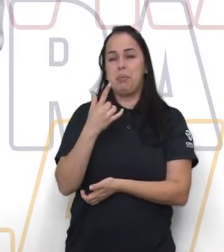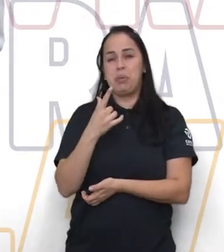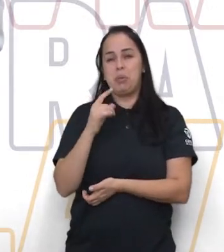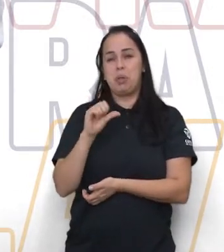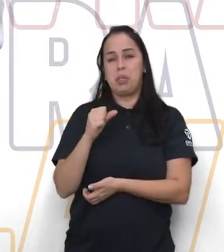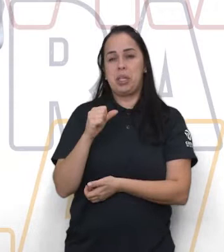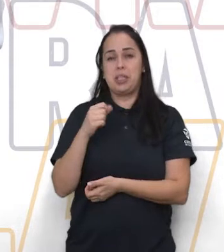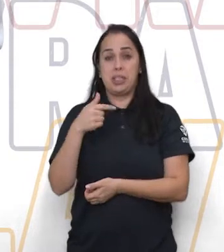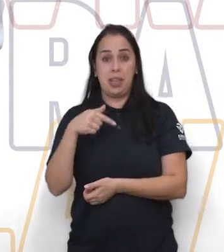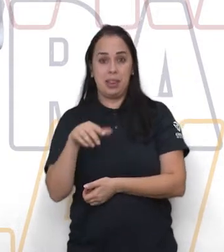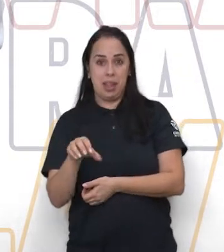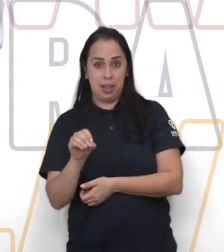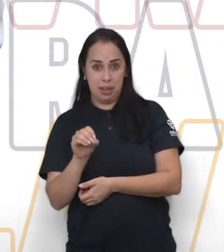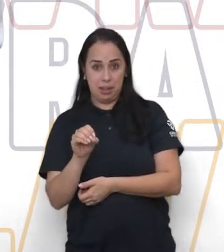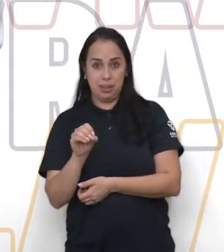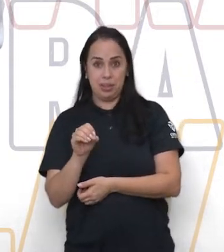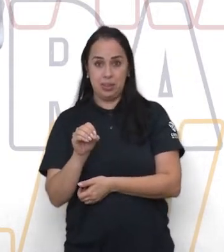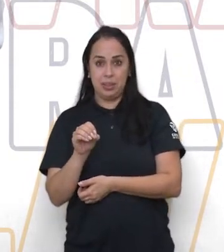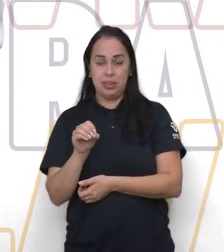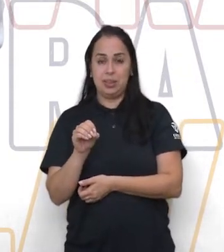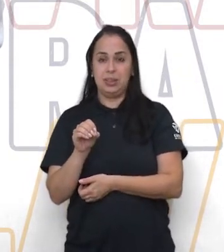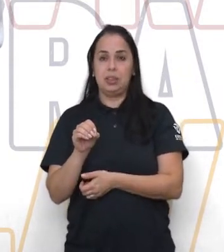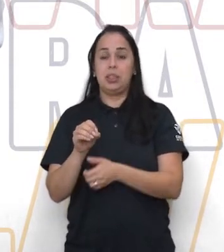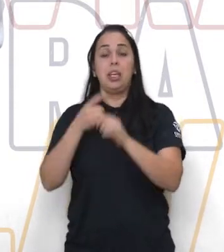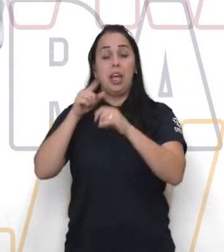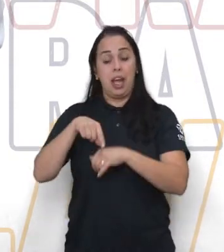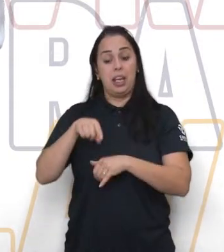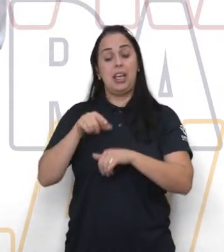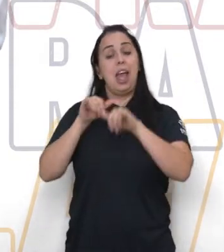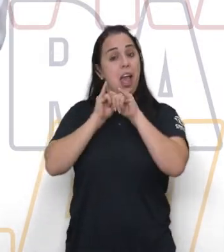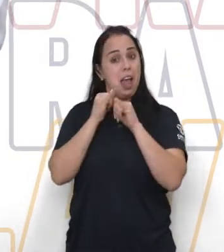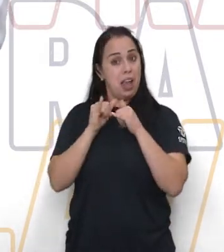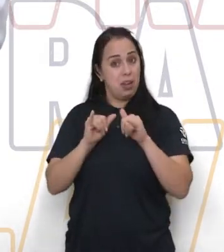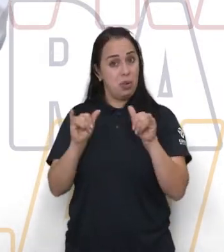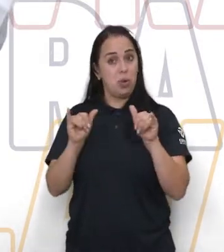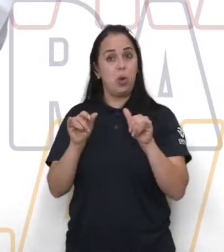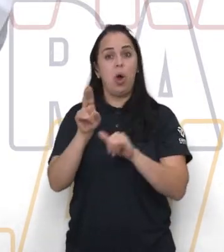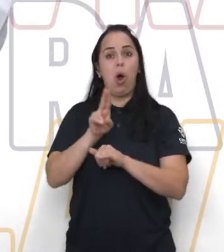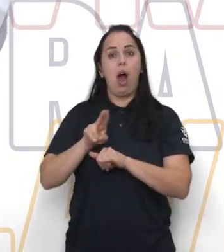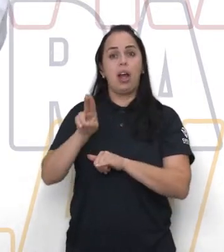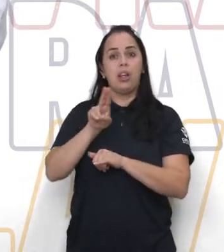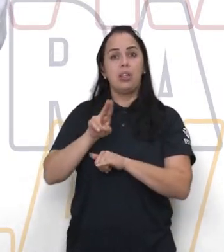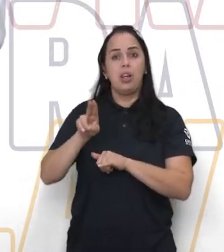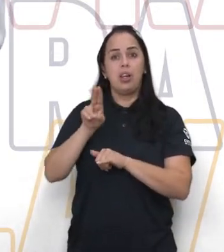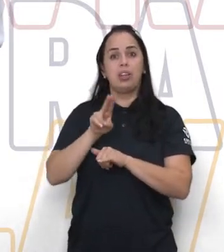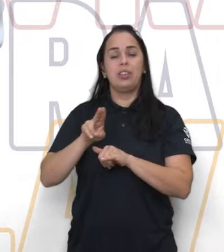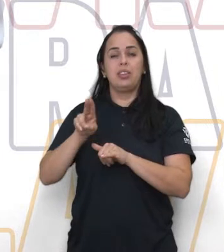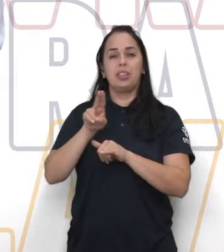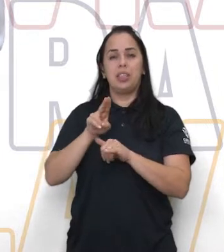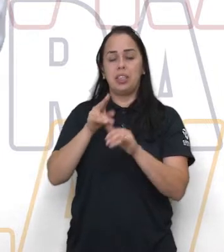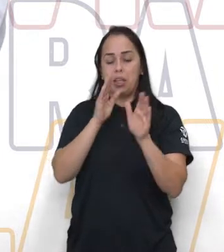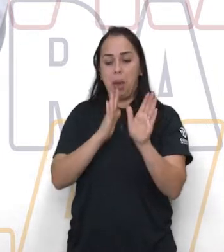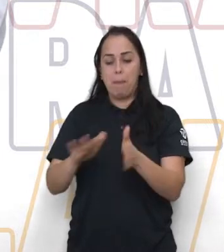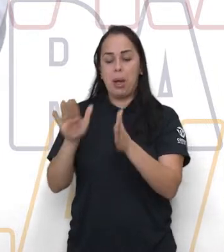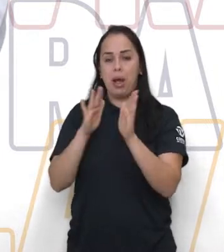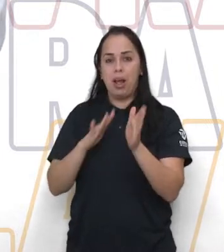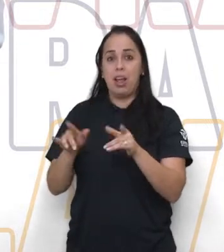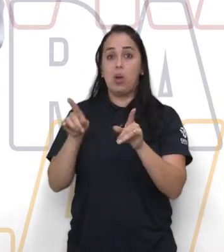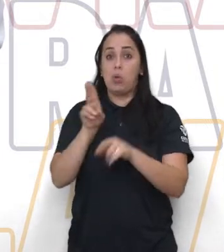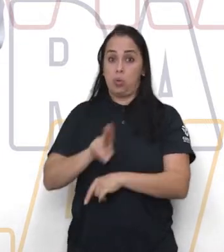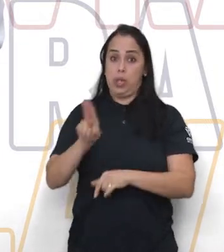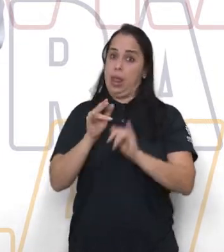1870 finalzinho de 1800 com eletrificação E aí a gente já começou a falar muito já da produção seriada